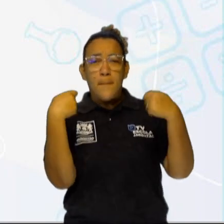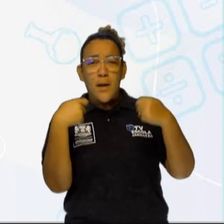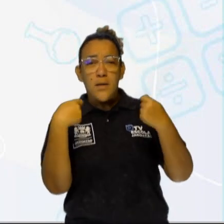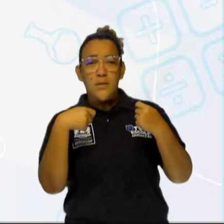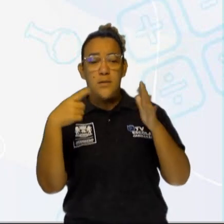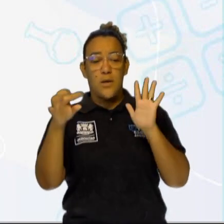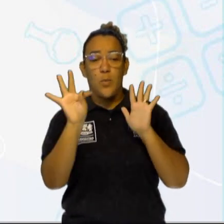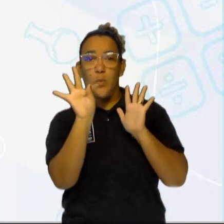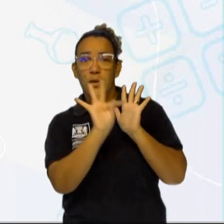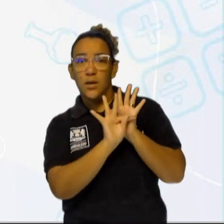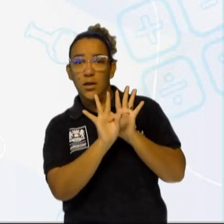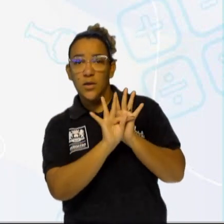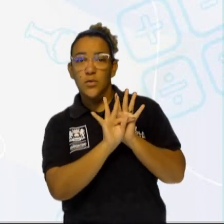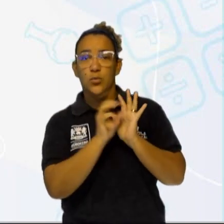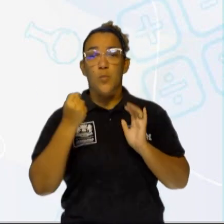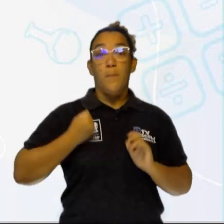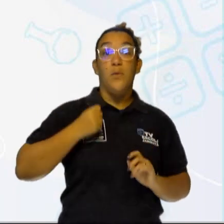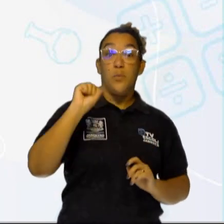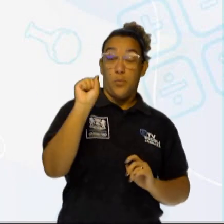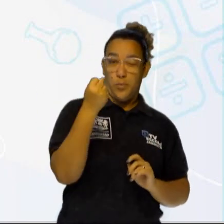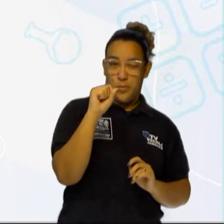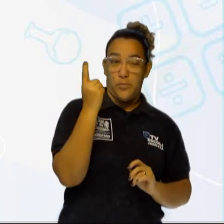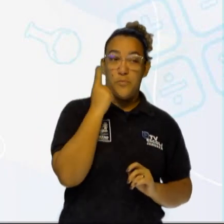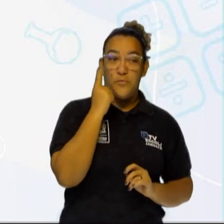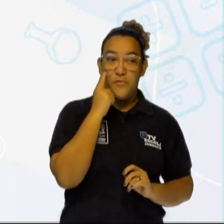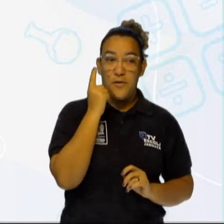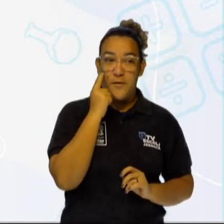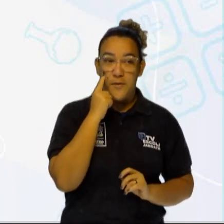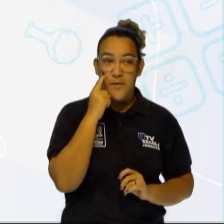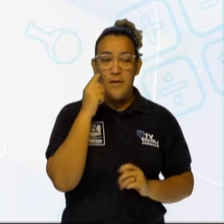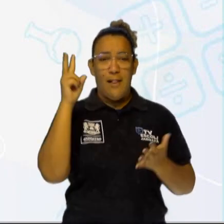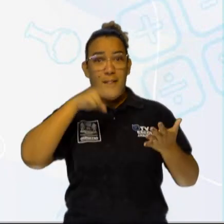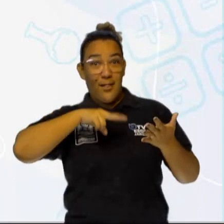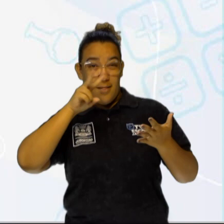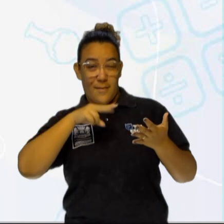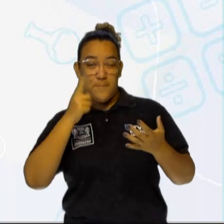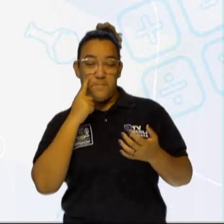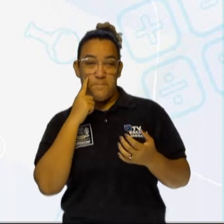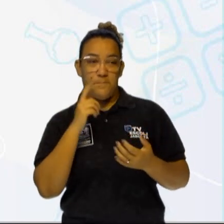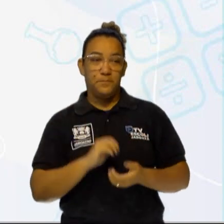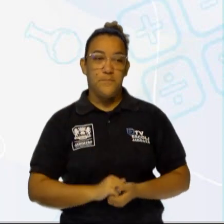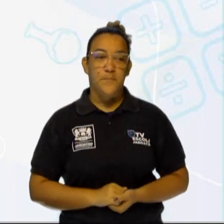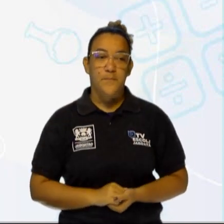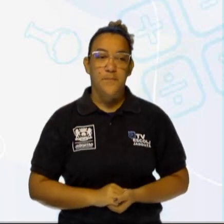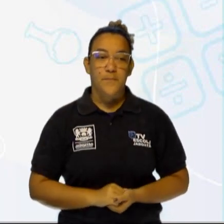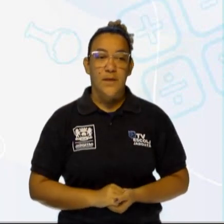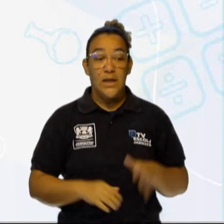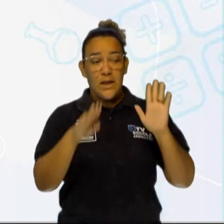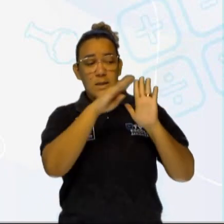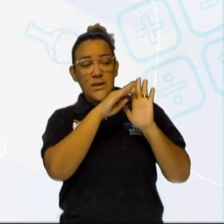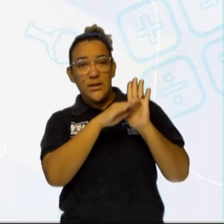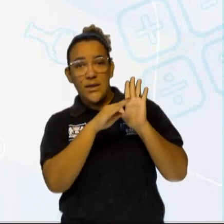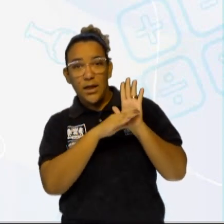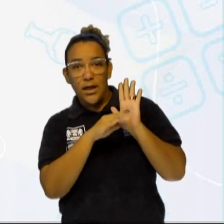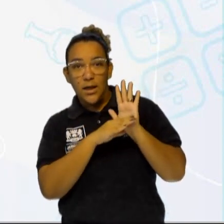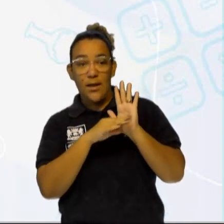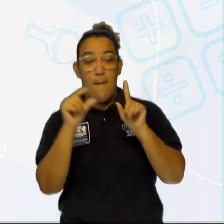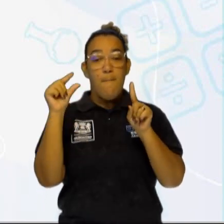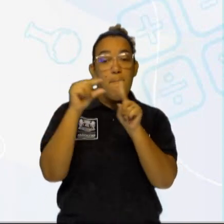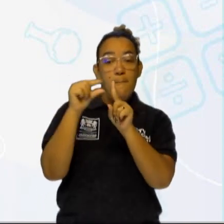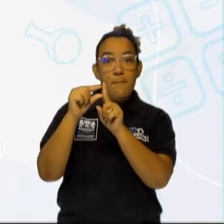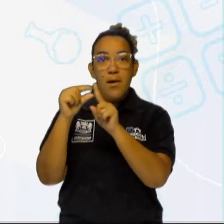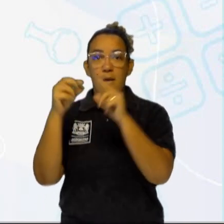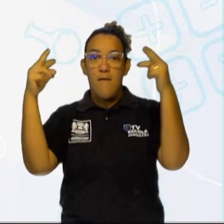8 para a gente fazer a resolução. Vamos aí fazer a leitura desse texto. Receita de acordar palavras. Palavras são